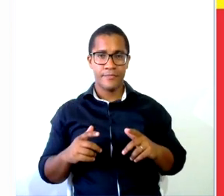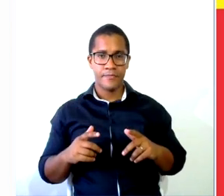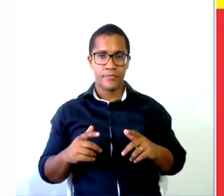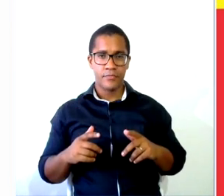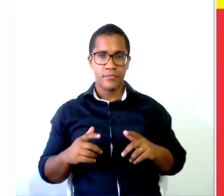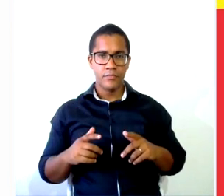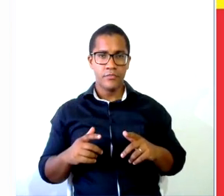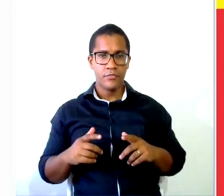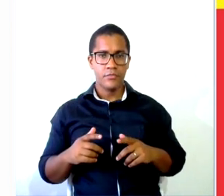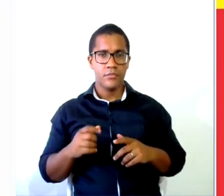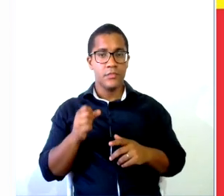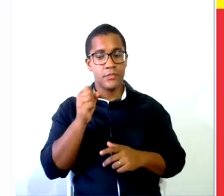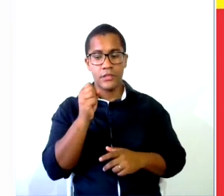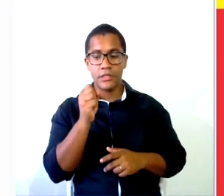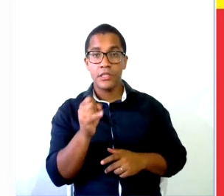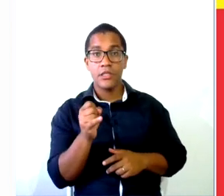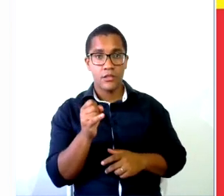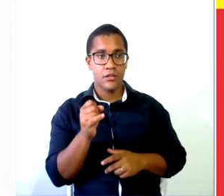Se,